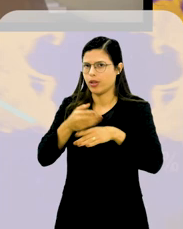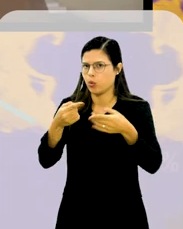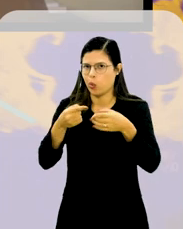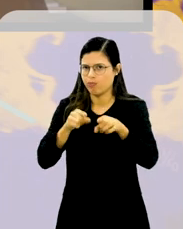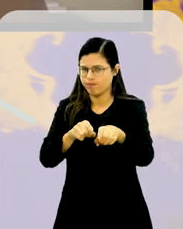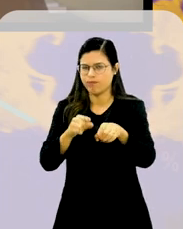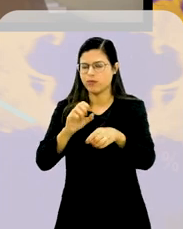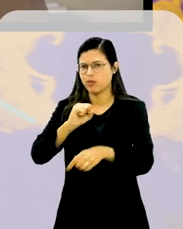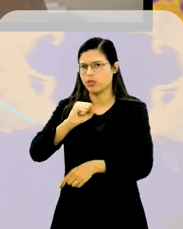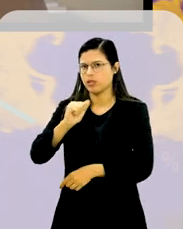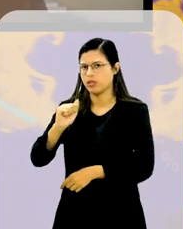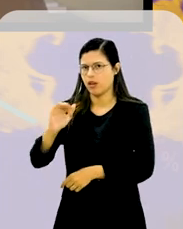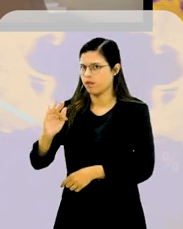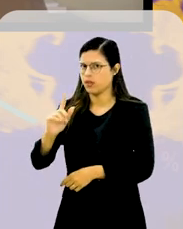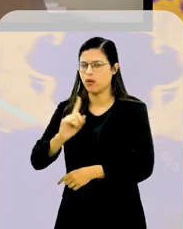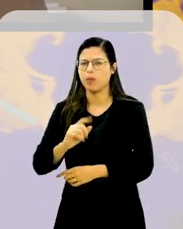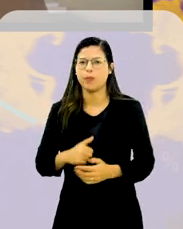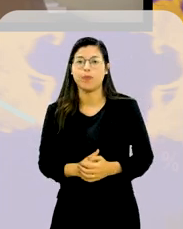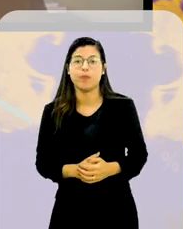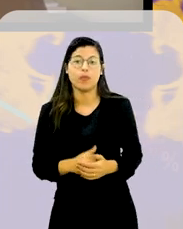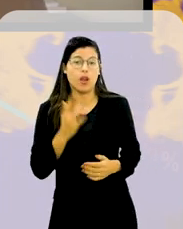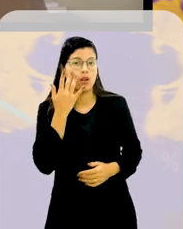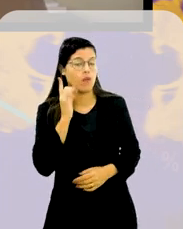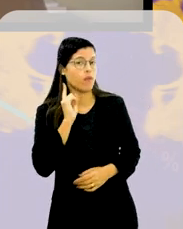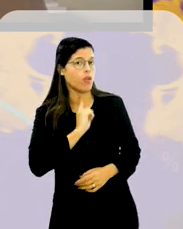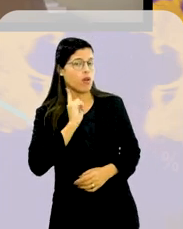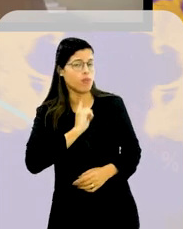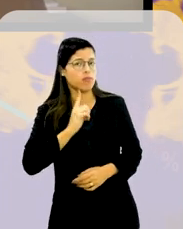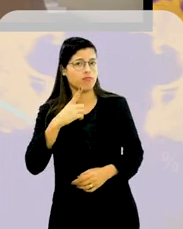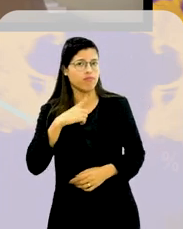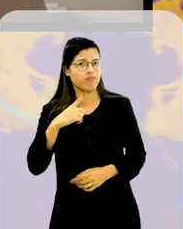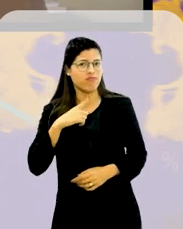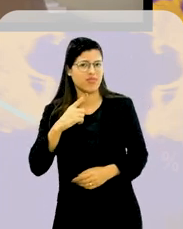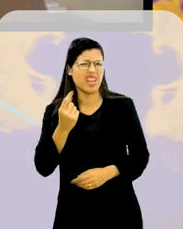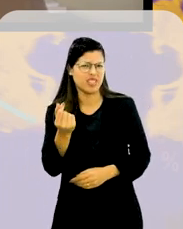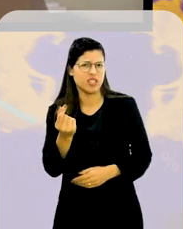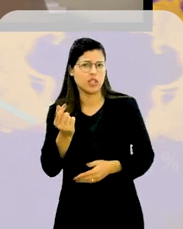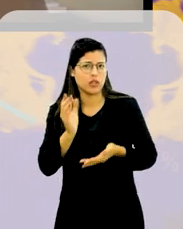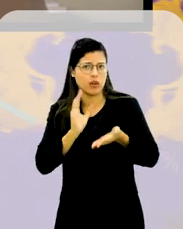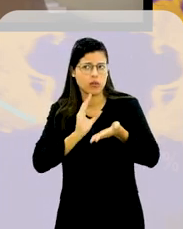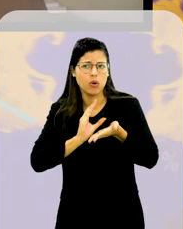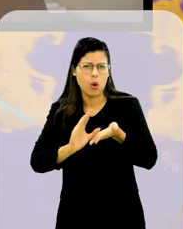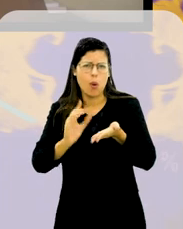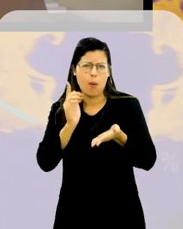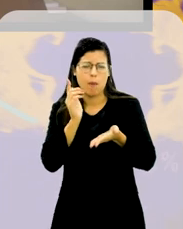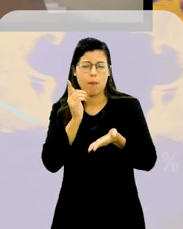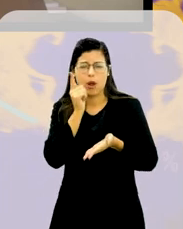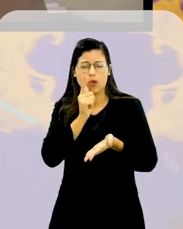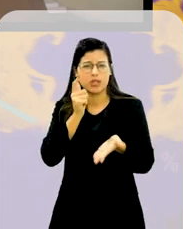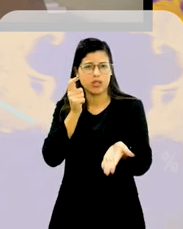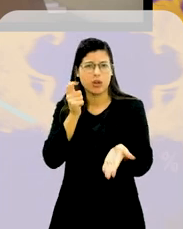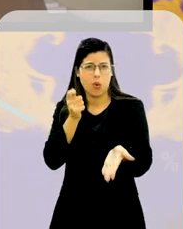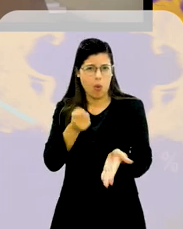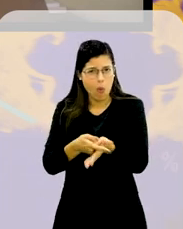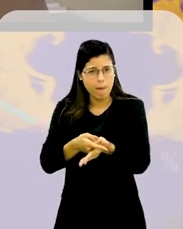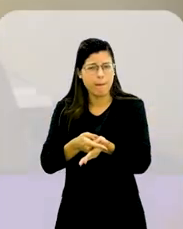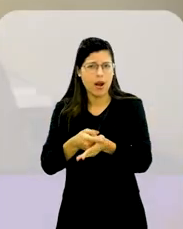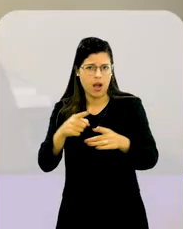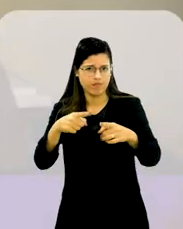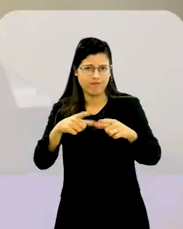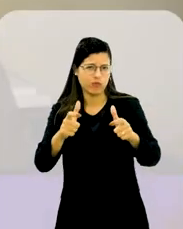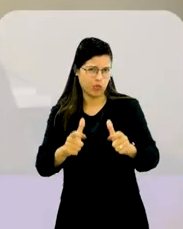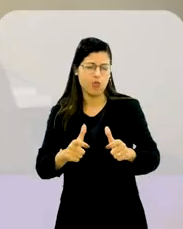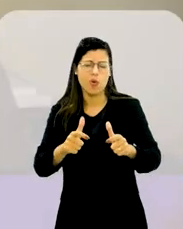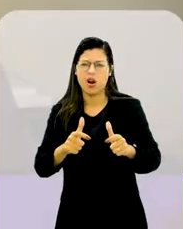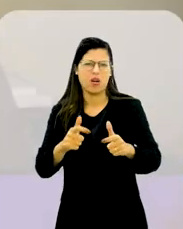não virou saf né Exato eu acho que o Flamengo eh com potencial construtivo acho que ele tem até grana para